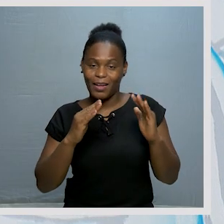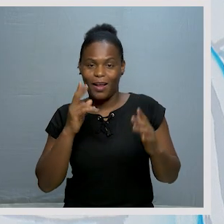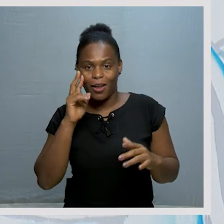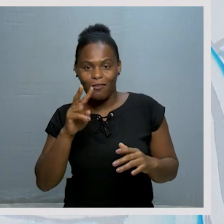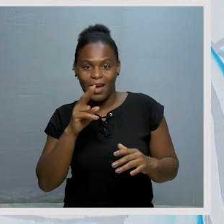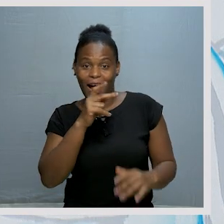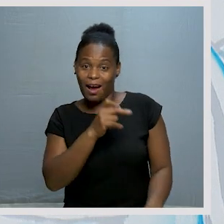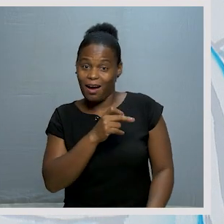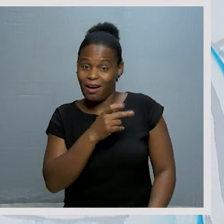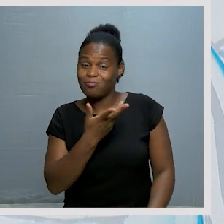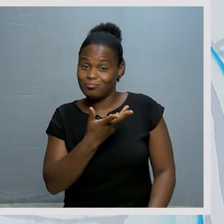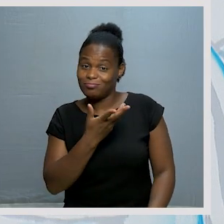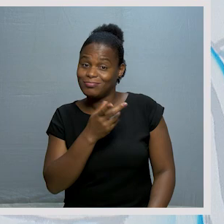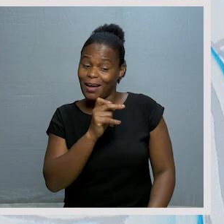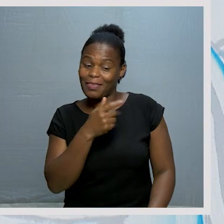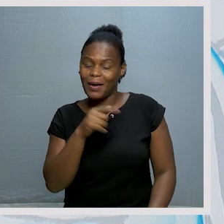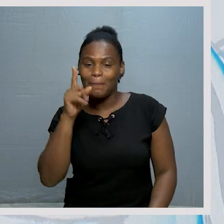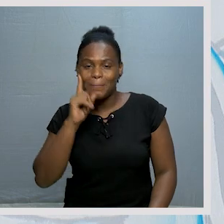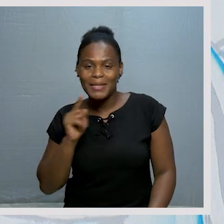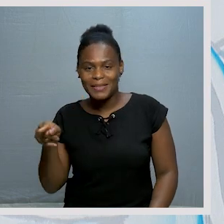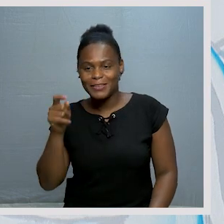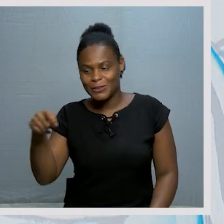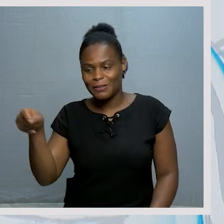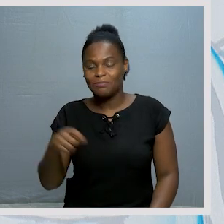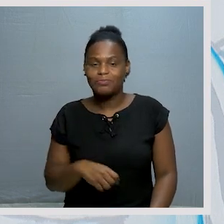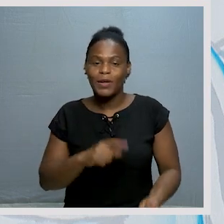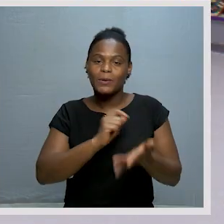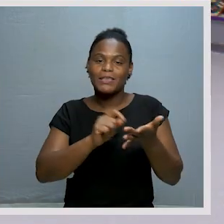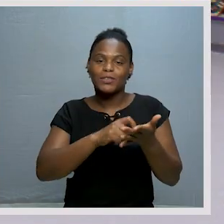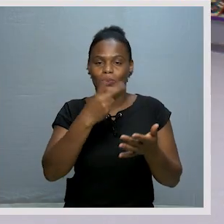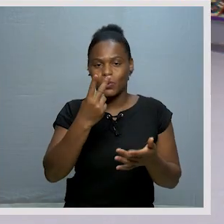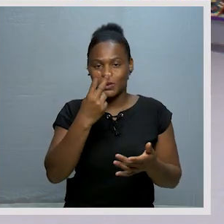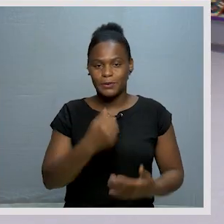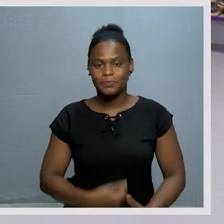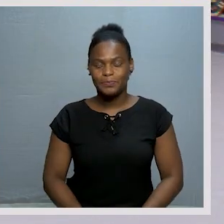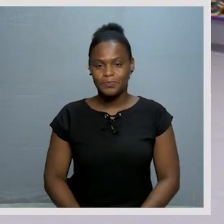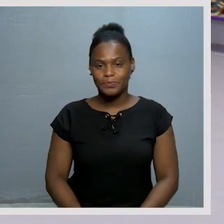como podem ver, o A, então, feminino. Exercício 2.